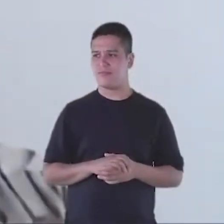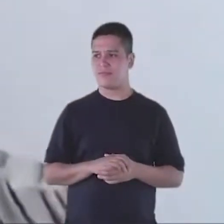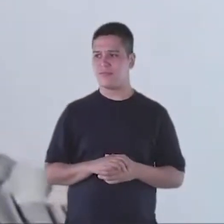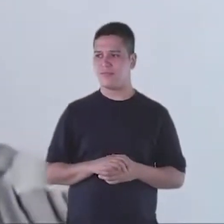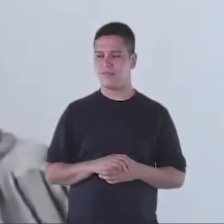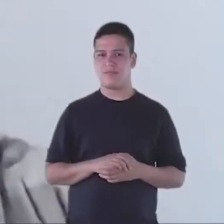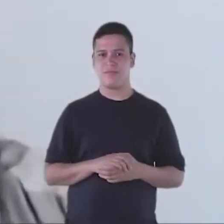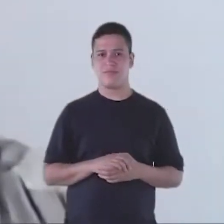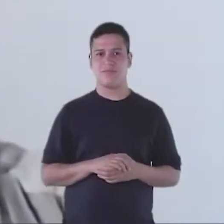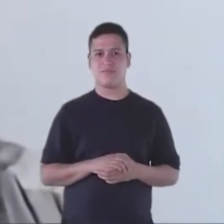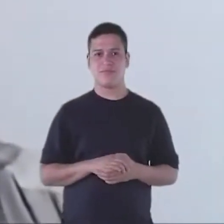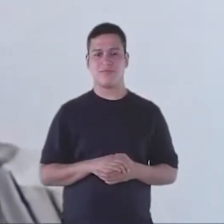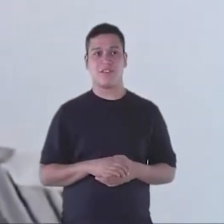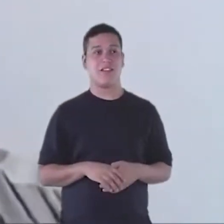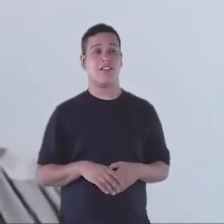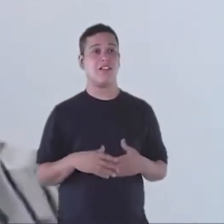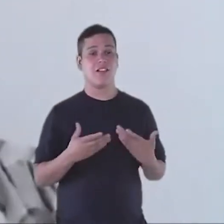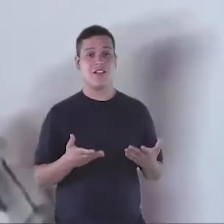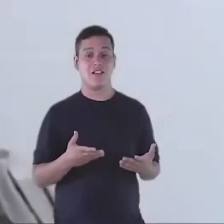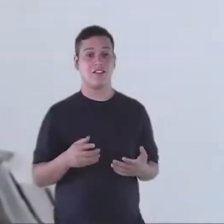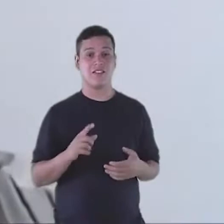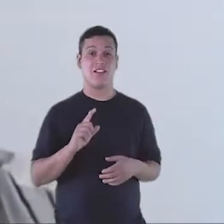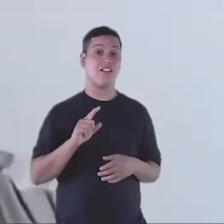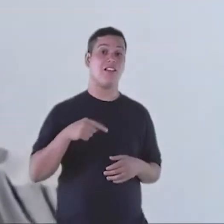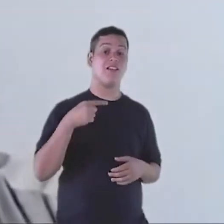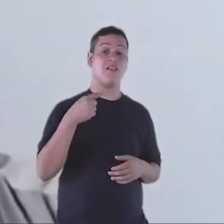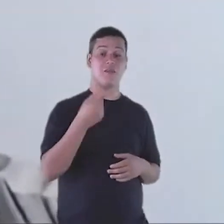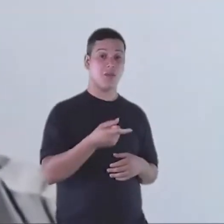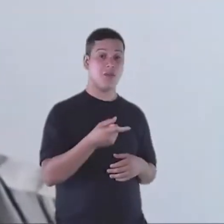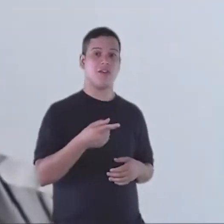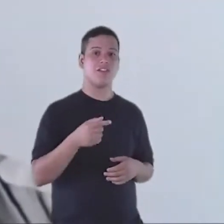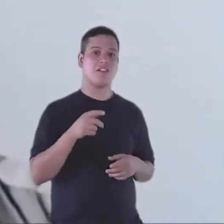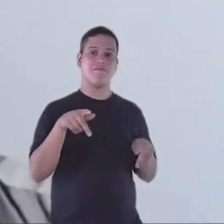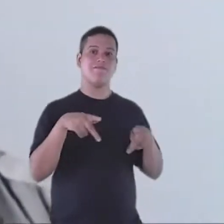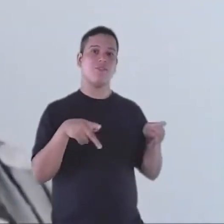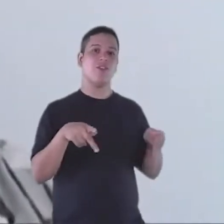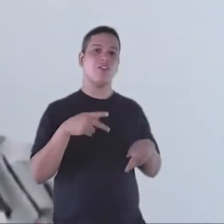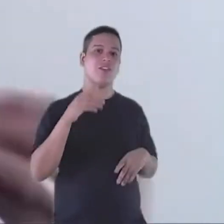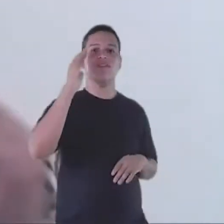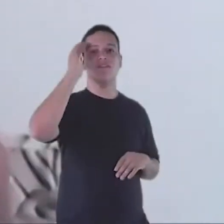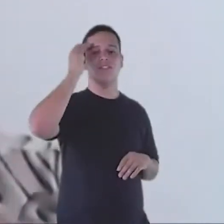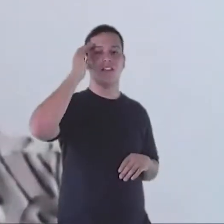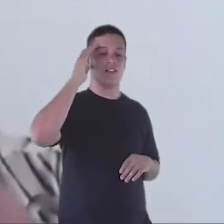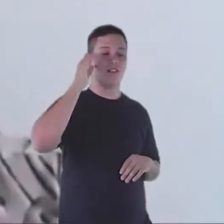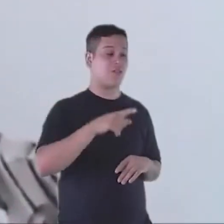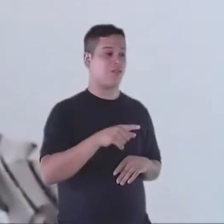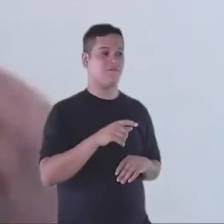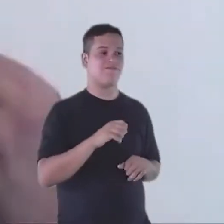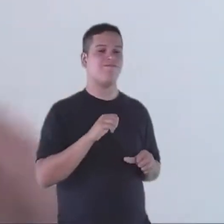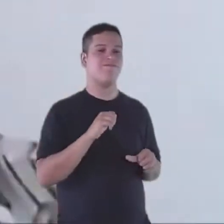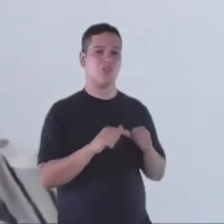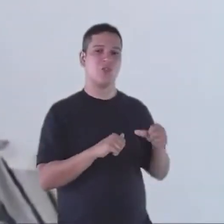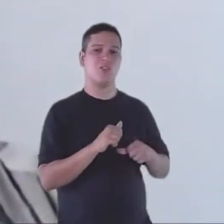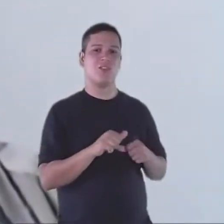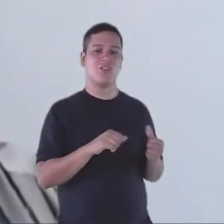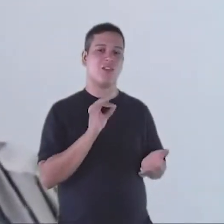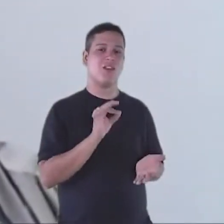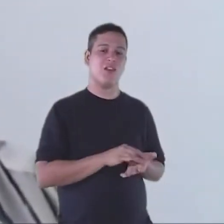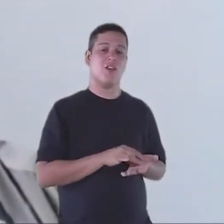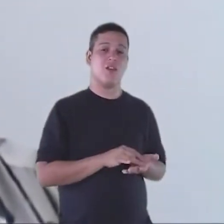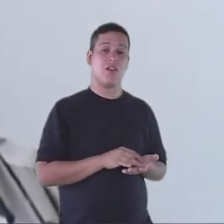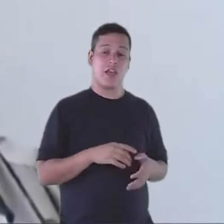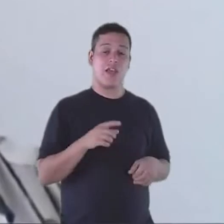Até ela entender que realmente eu tinha instalado, porque foi um estalo. A alfabetização é um